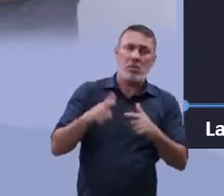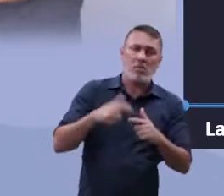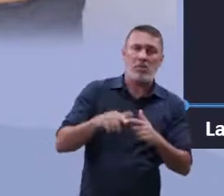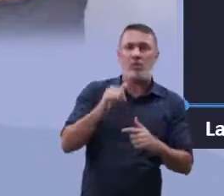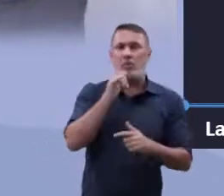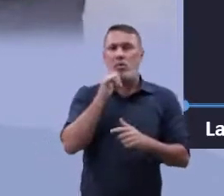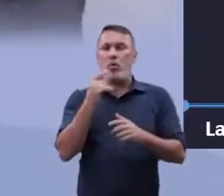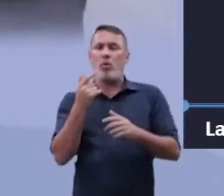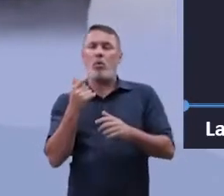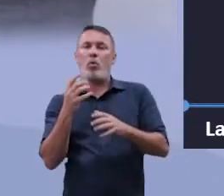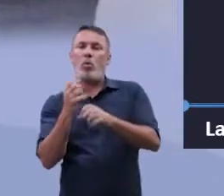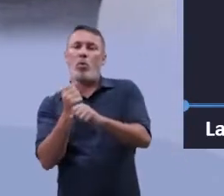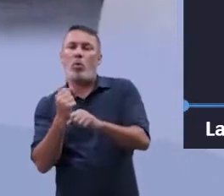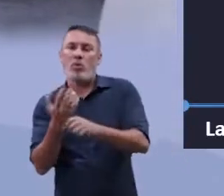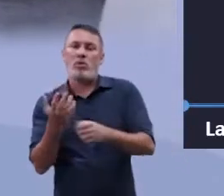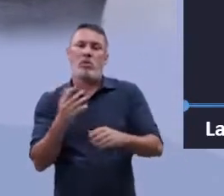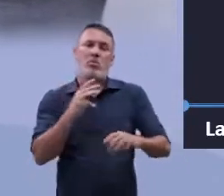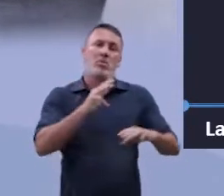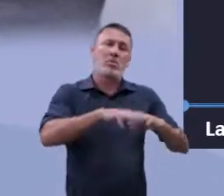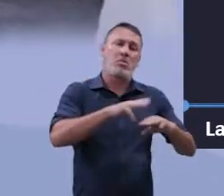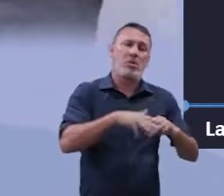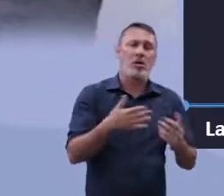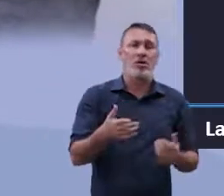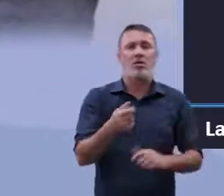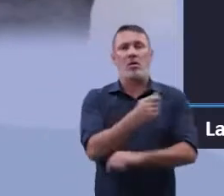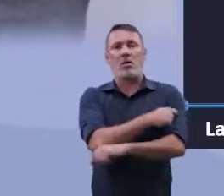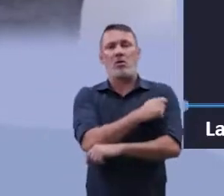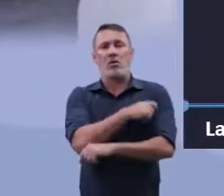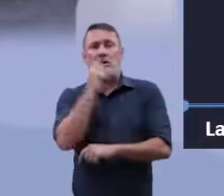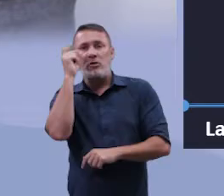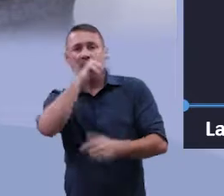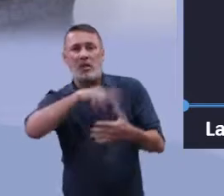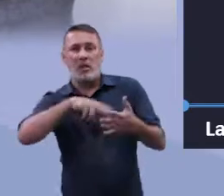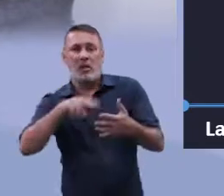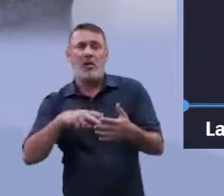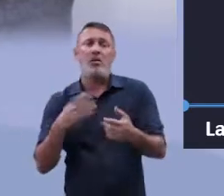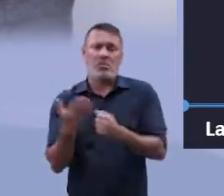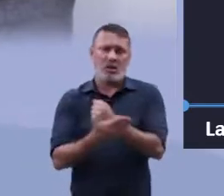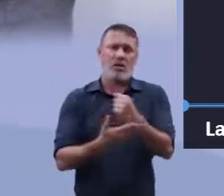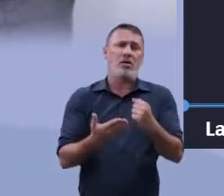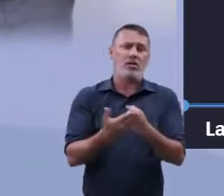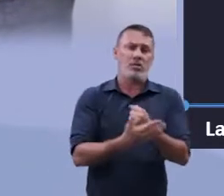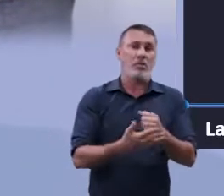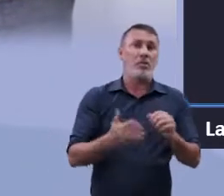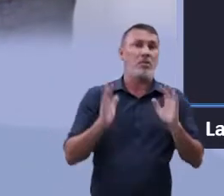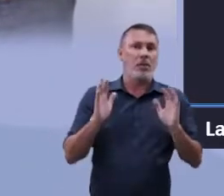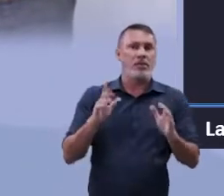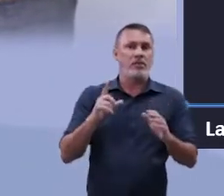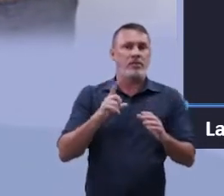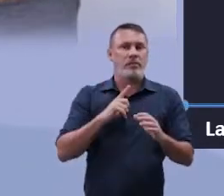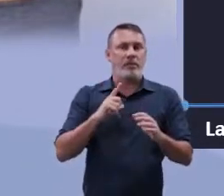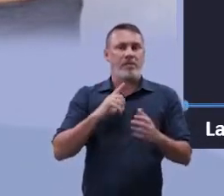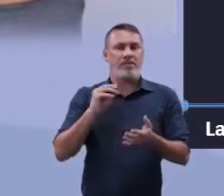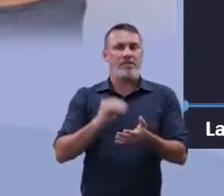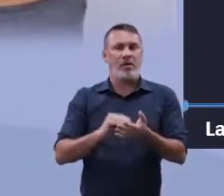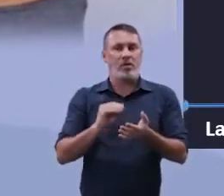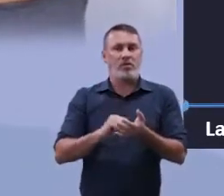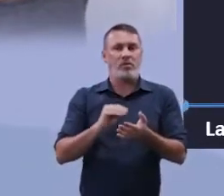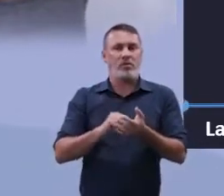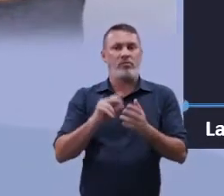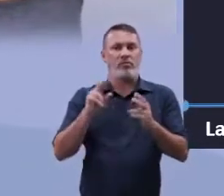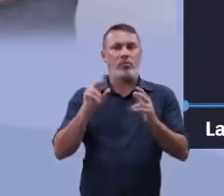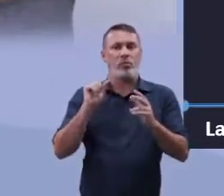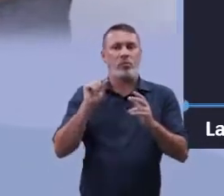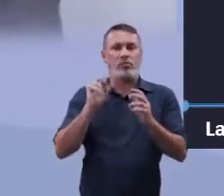conta, problemas matemáticos, o aluno tem dificuldade de leitura, mas a falta de um ensino com habilidade digital também está